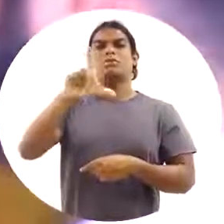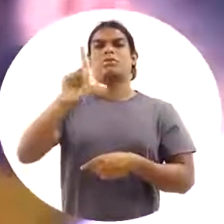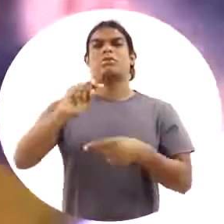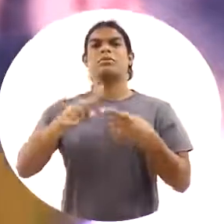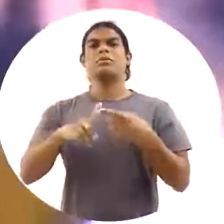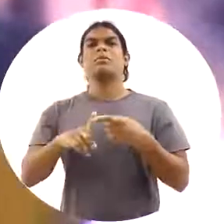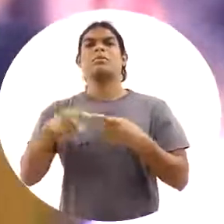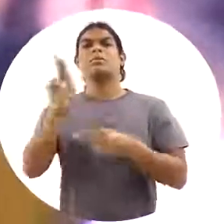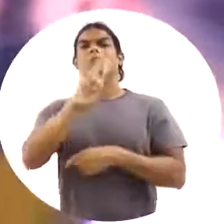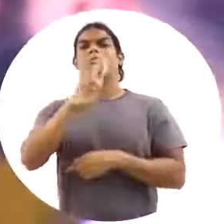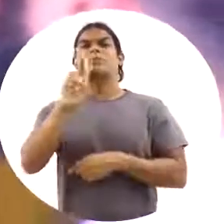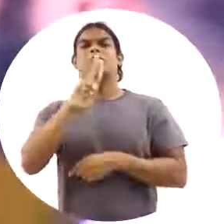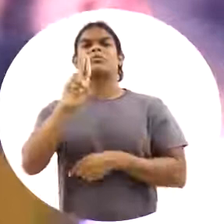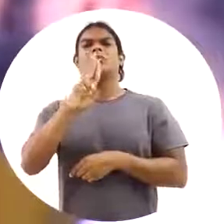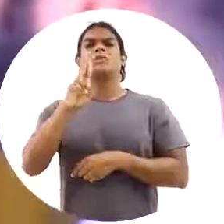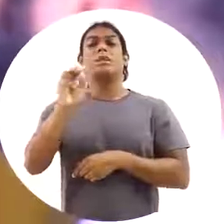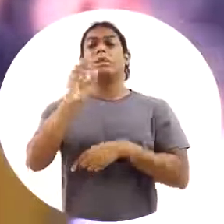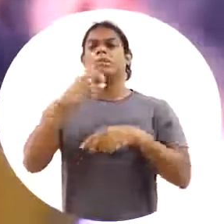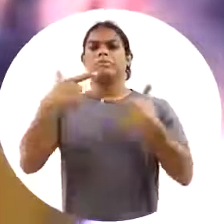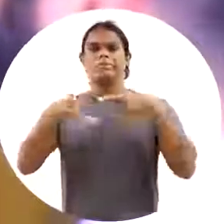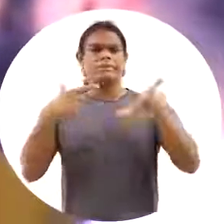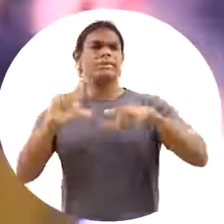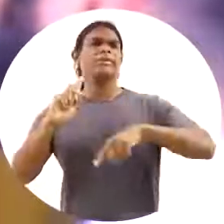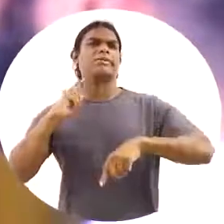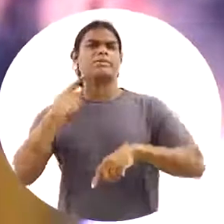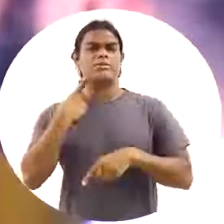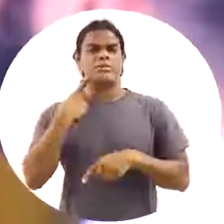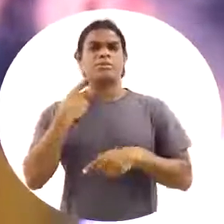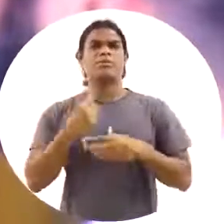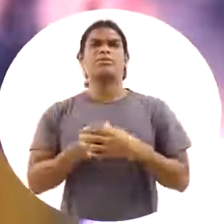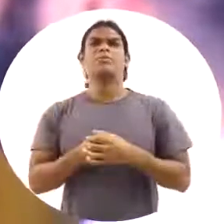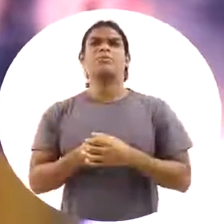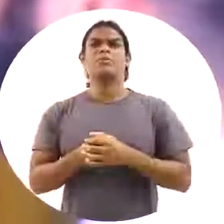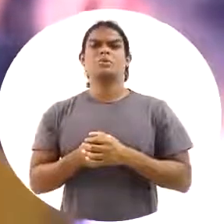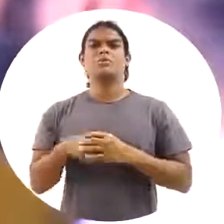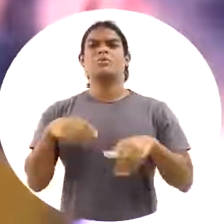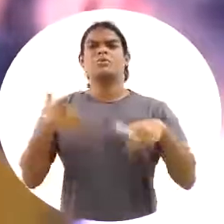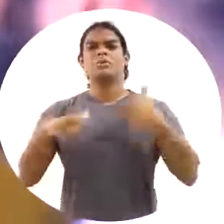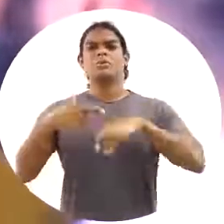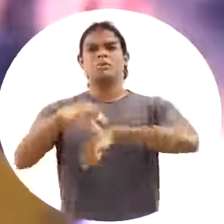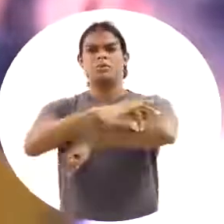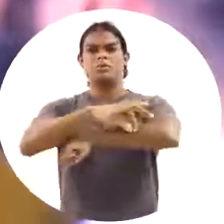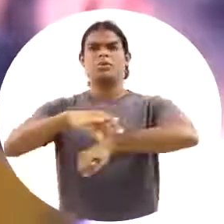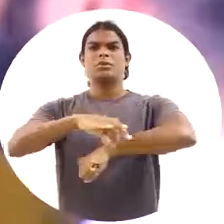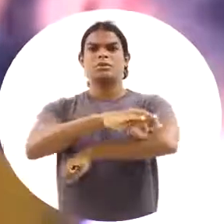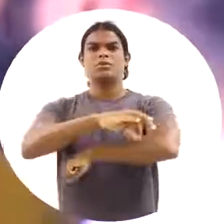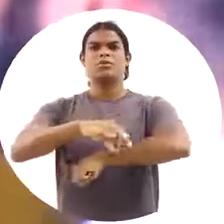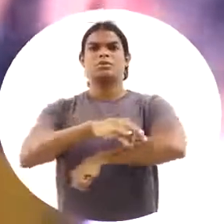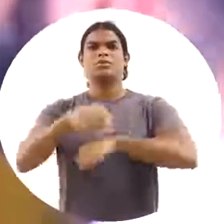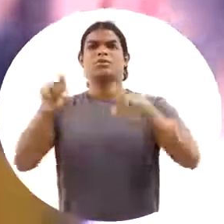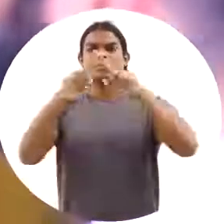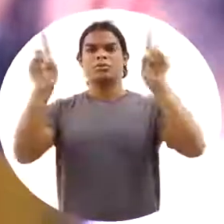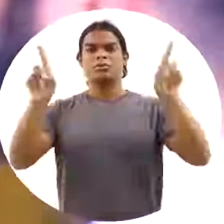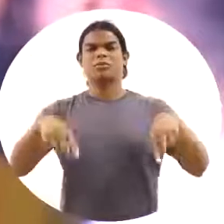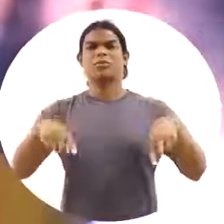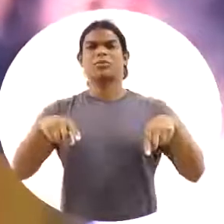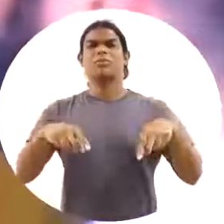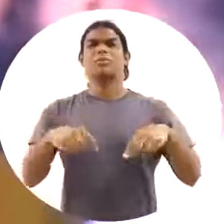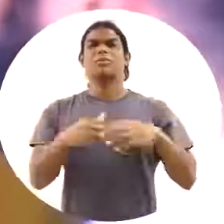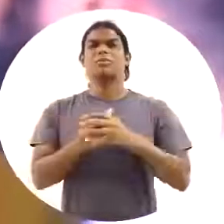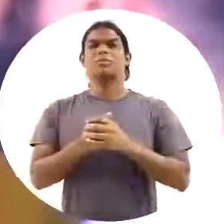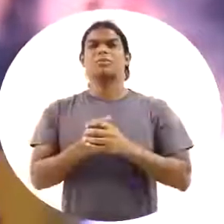ele criou um sistema chamado Earthship, que trabalha com arquitetura, produção de arquitetura, né, de projetos de